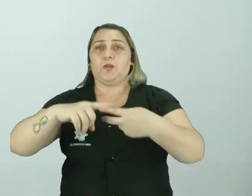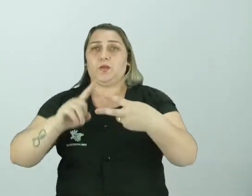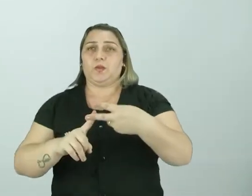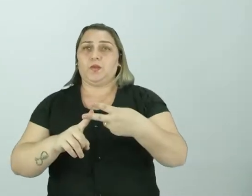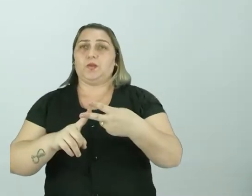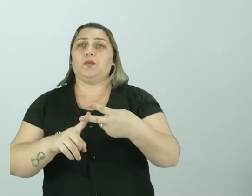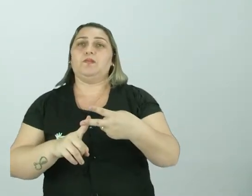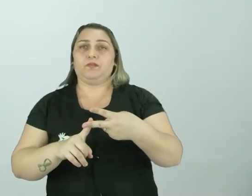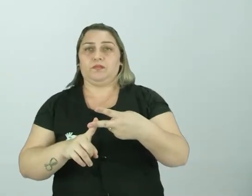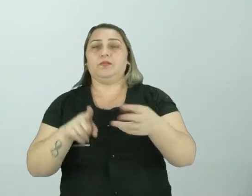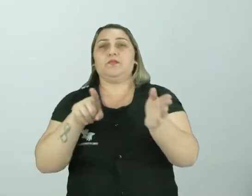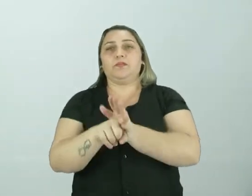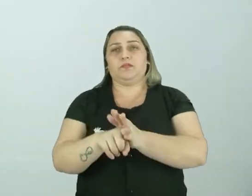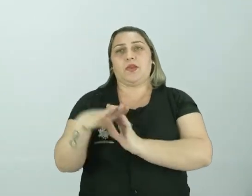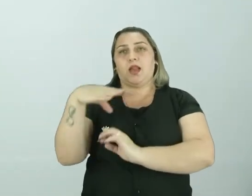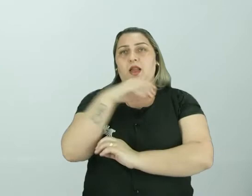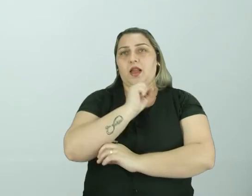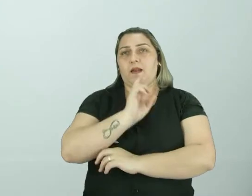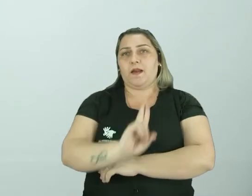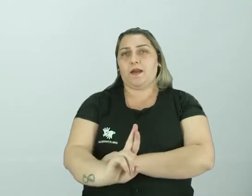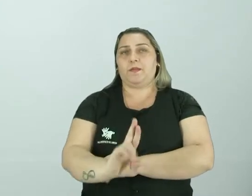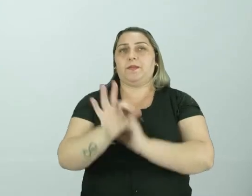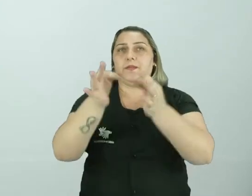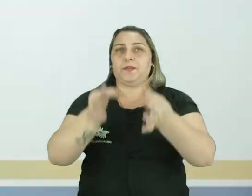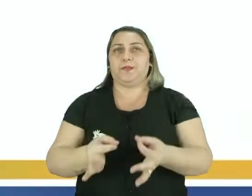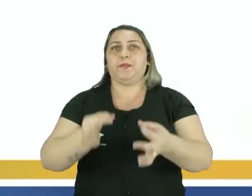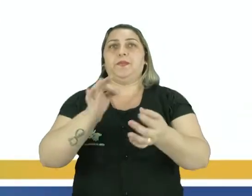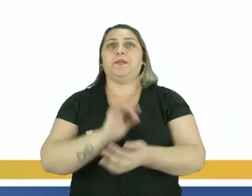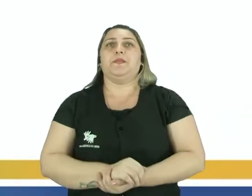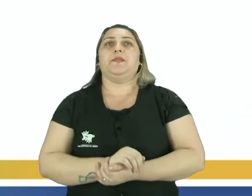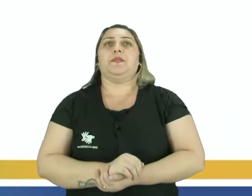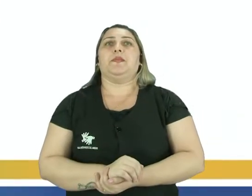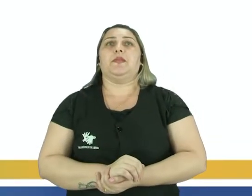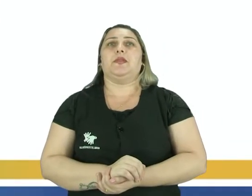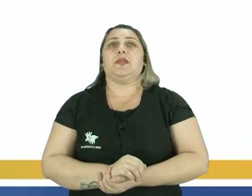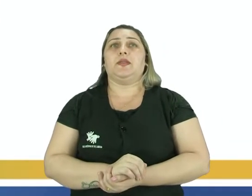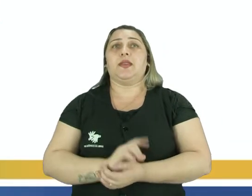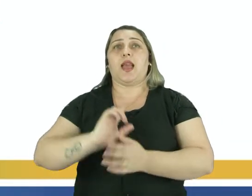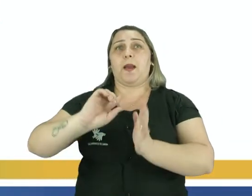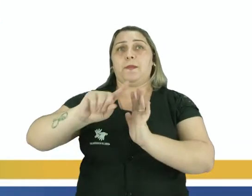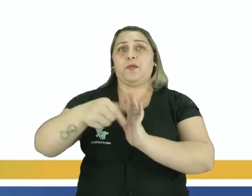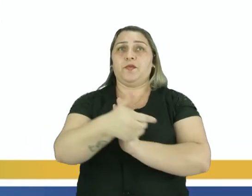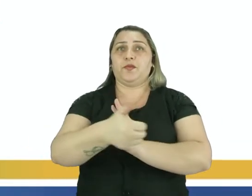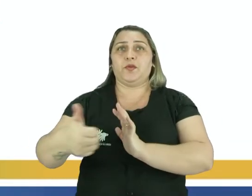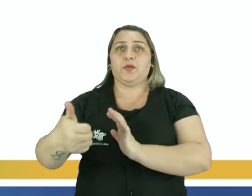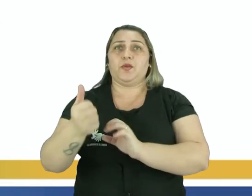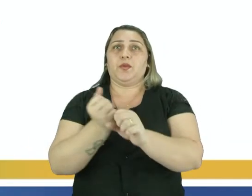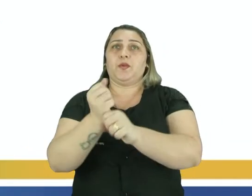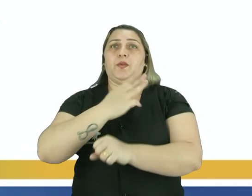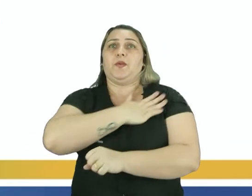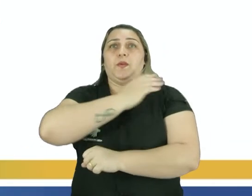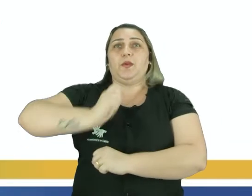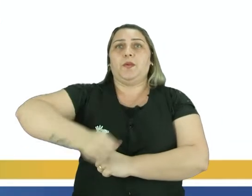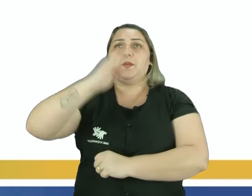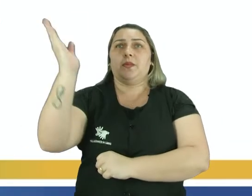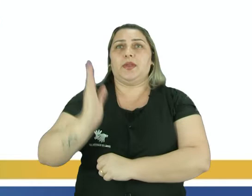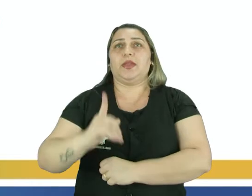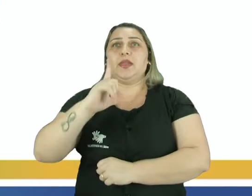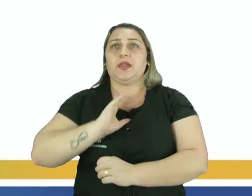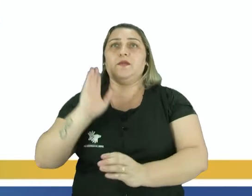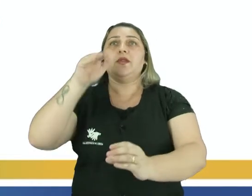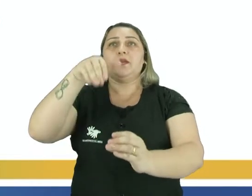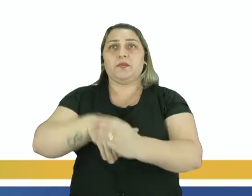para a gente resolver de forma rápida, certo? Vamos lá. Primeira questão. Após 21 anos da ditadura militar no